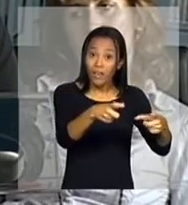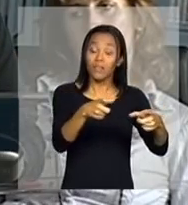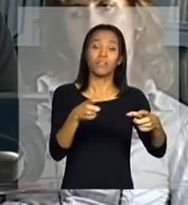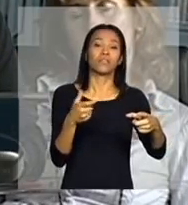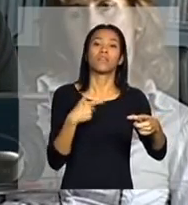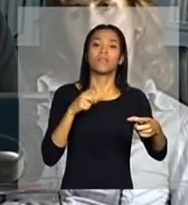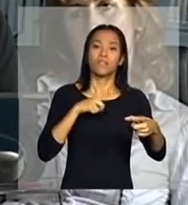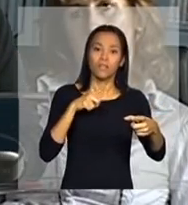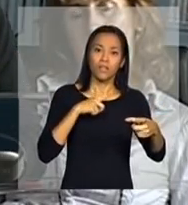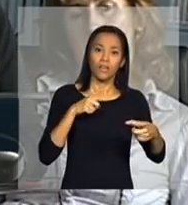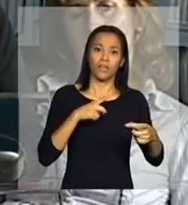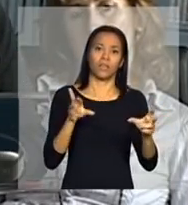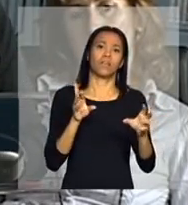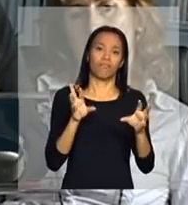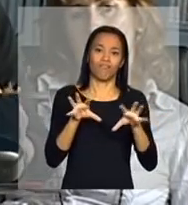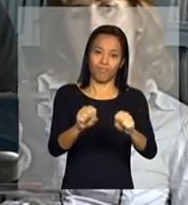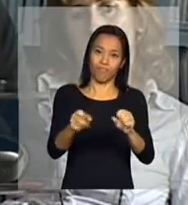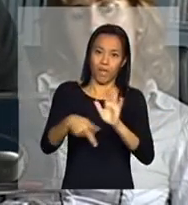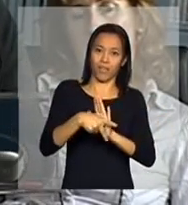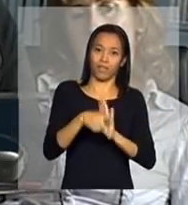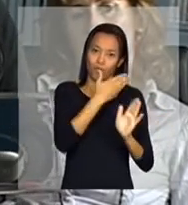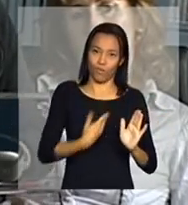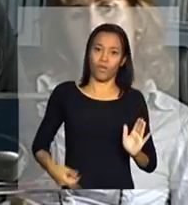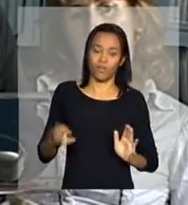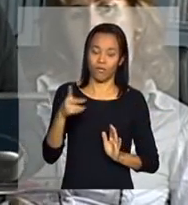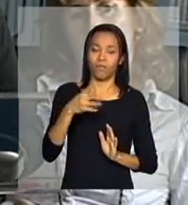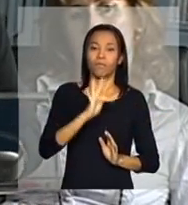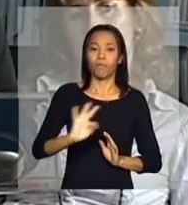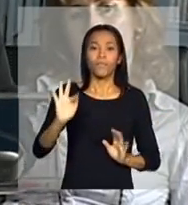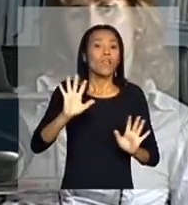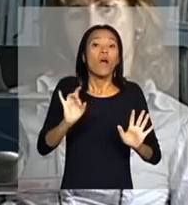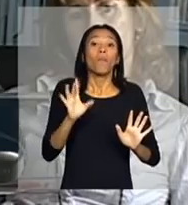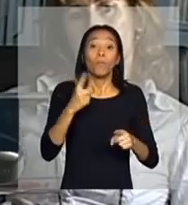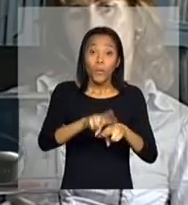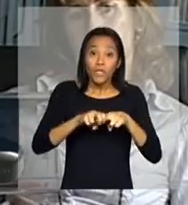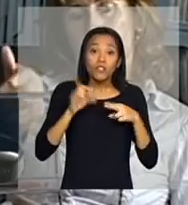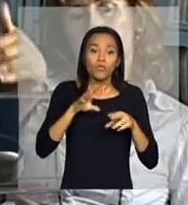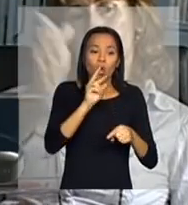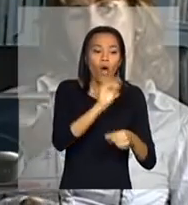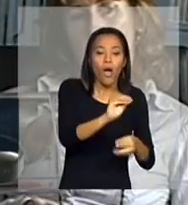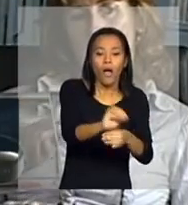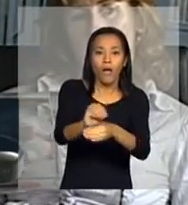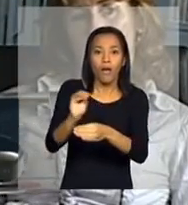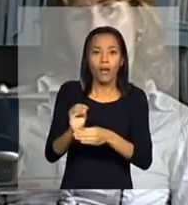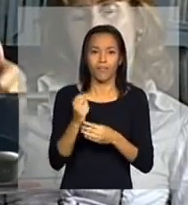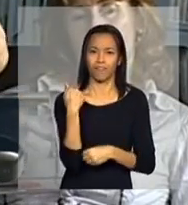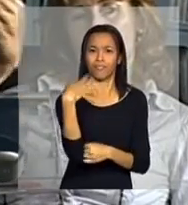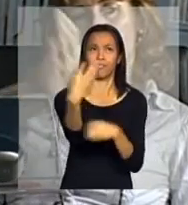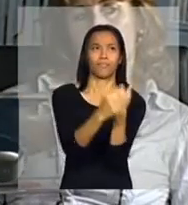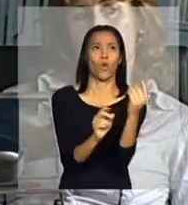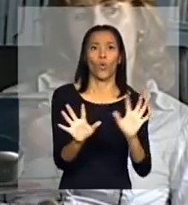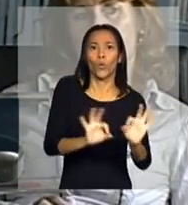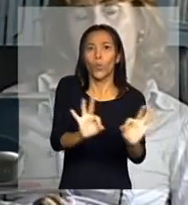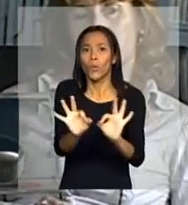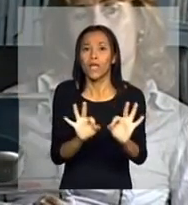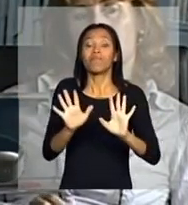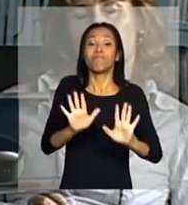sobrepõem unidades de conservação do governo federal. Com isso, vamos juntos consolidando não só a conservação da biodiversidade, mas a